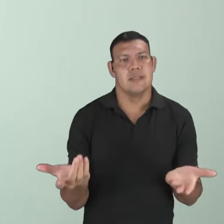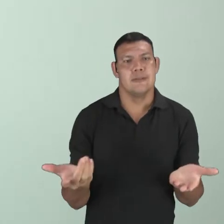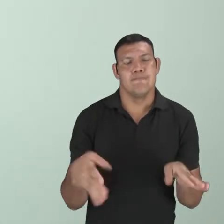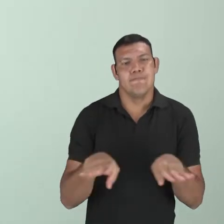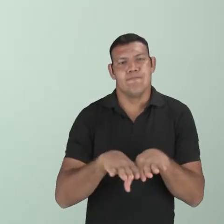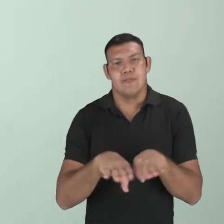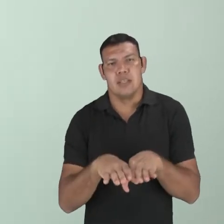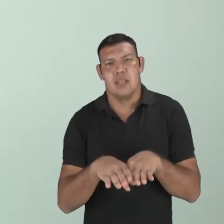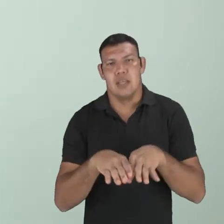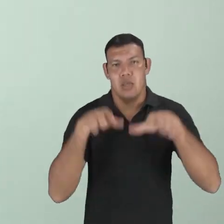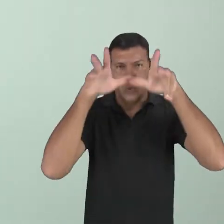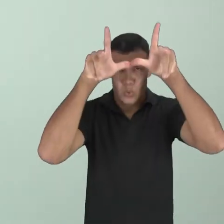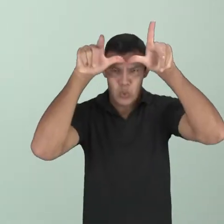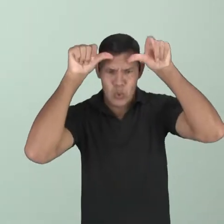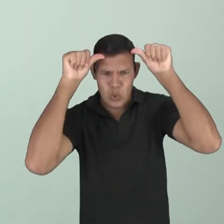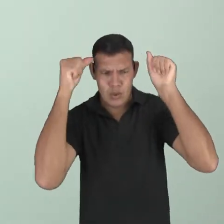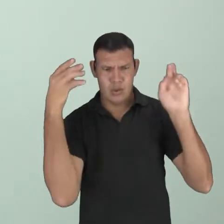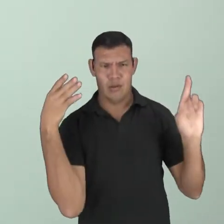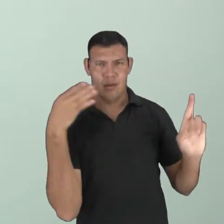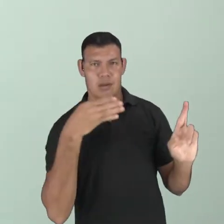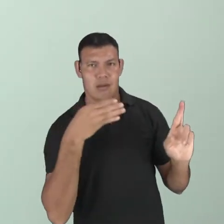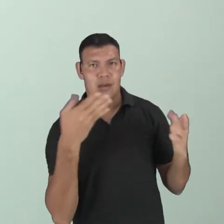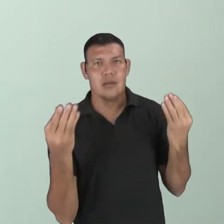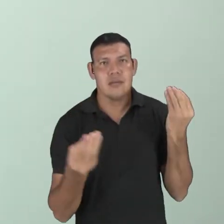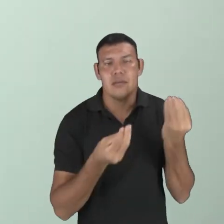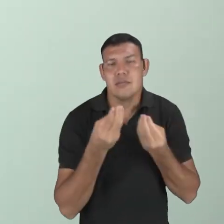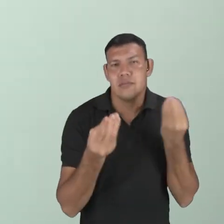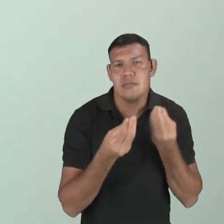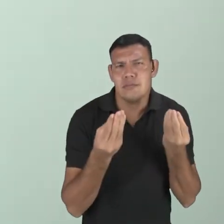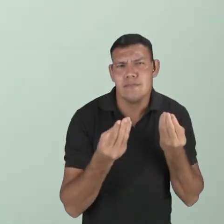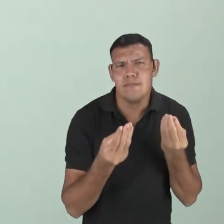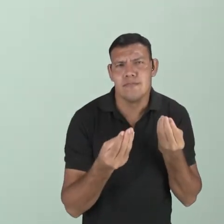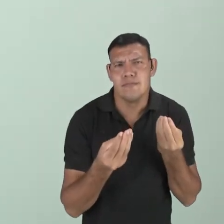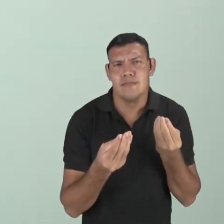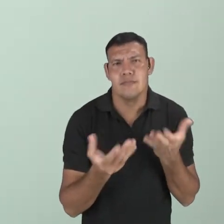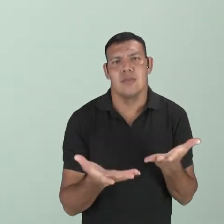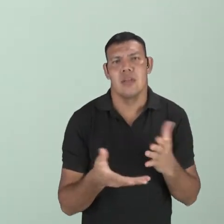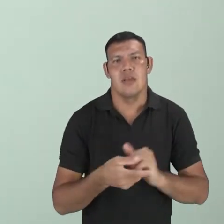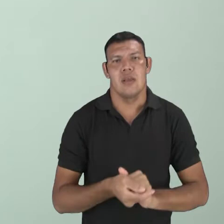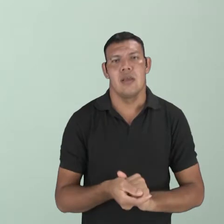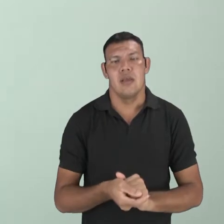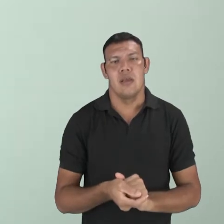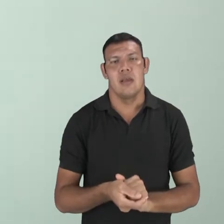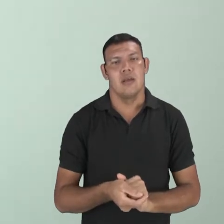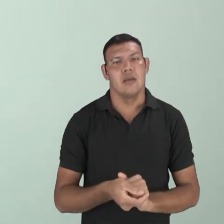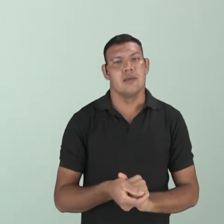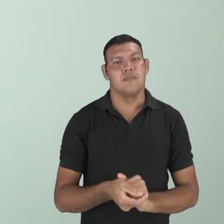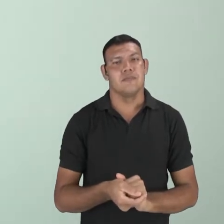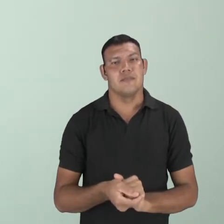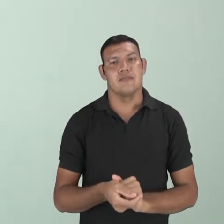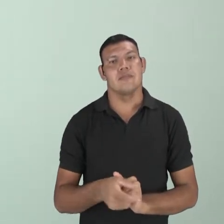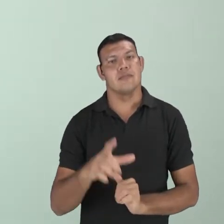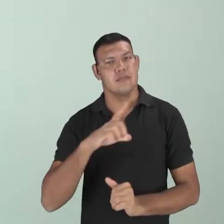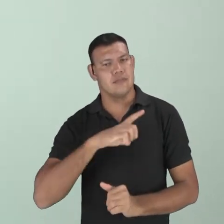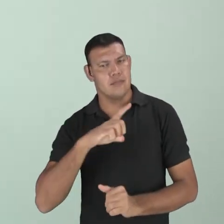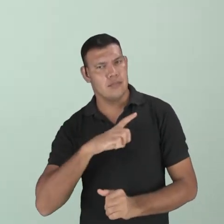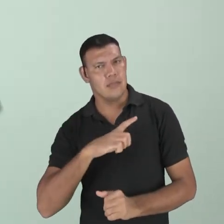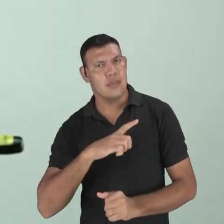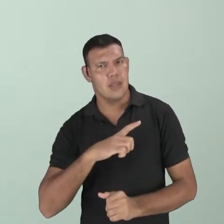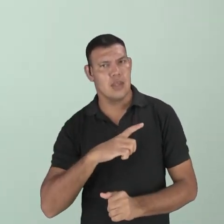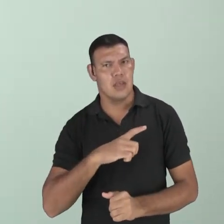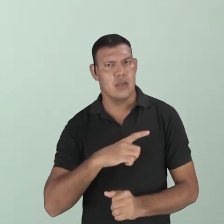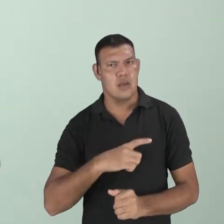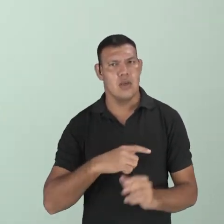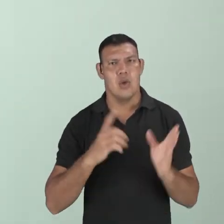para uma questão acre também, nós vamos falar o quê? Das grandes reservas, né, que nós temos. E essas reservas, por exemplo,